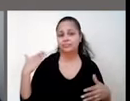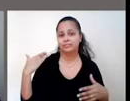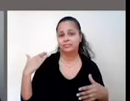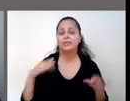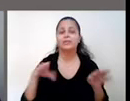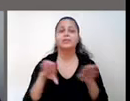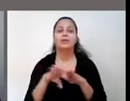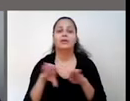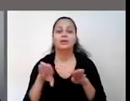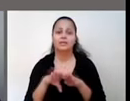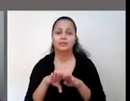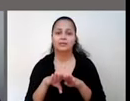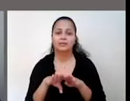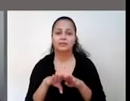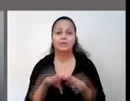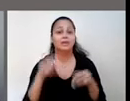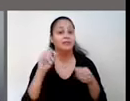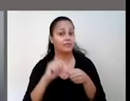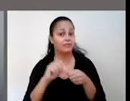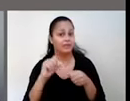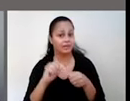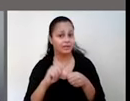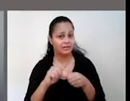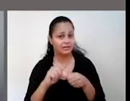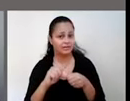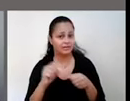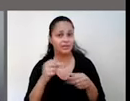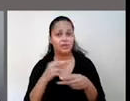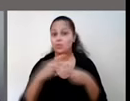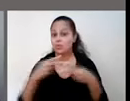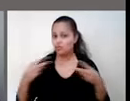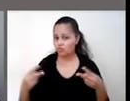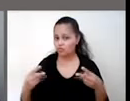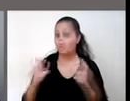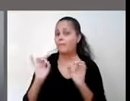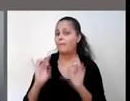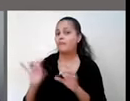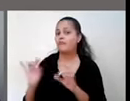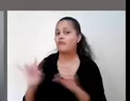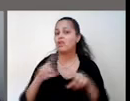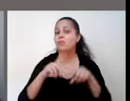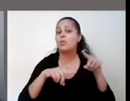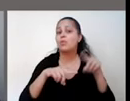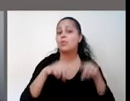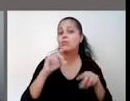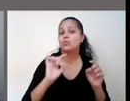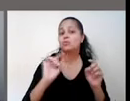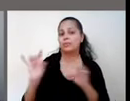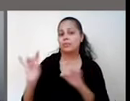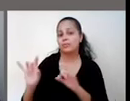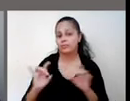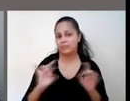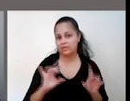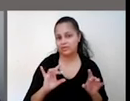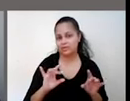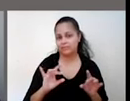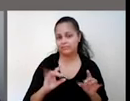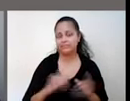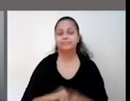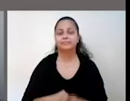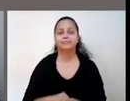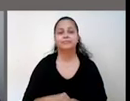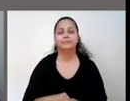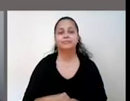ok? E também produziam bens que podiam ser revendidos, né? Então não dependiam apenas dos produtos que